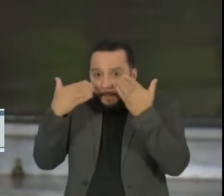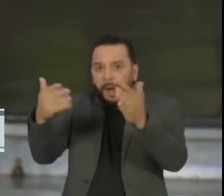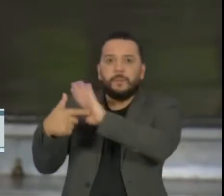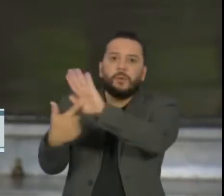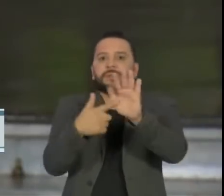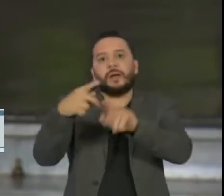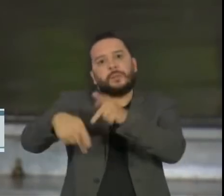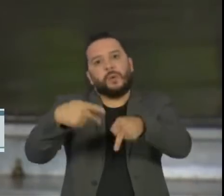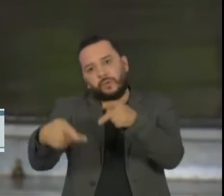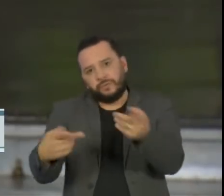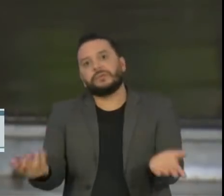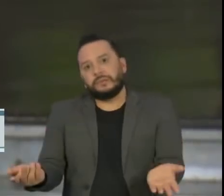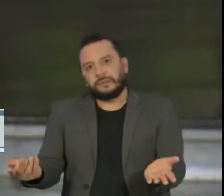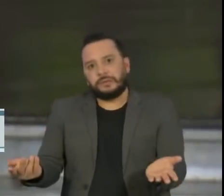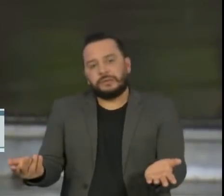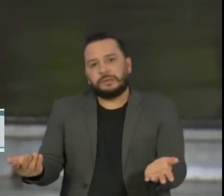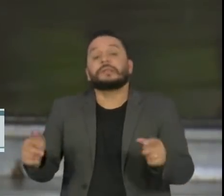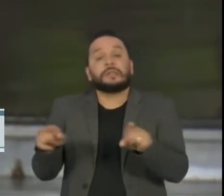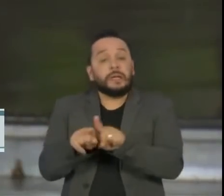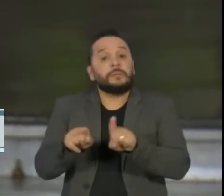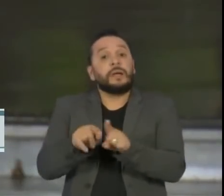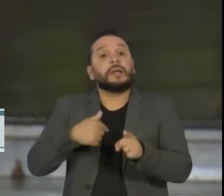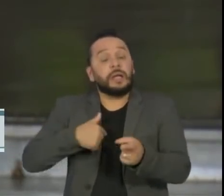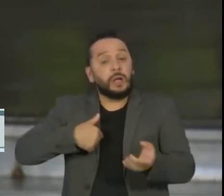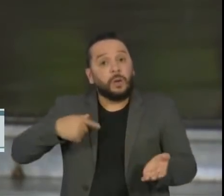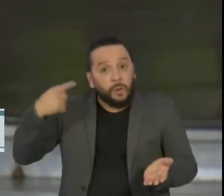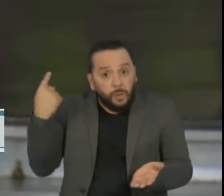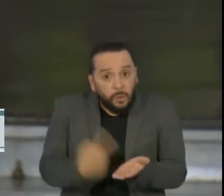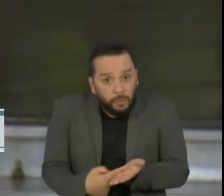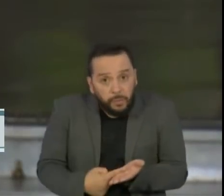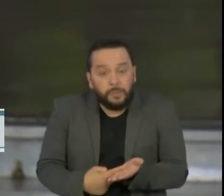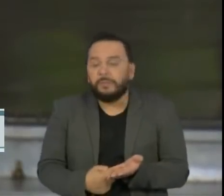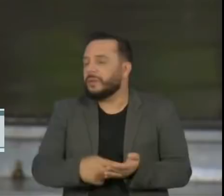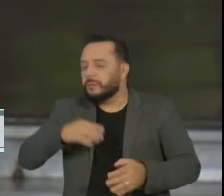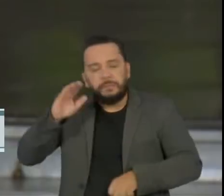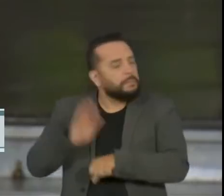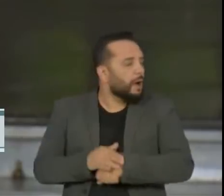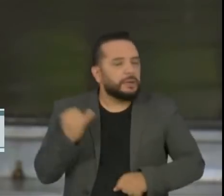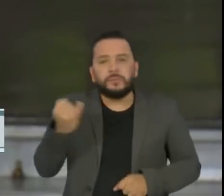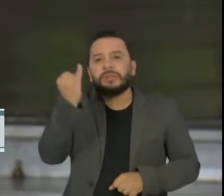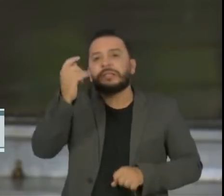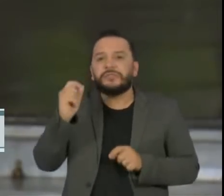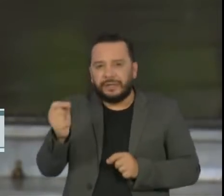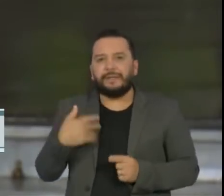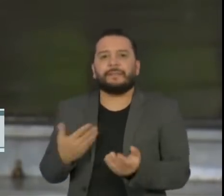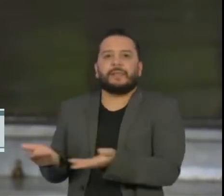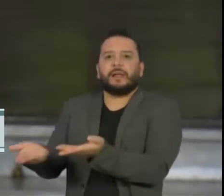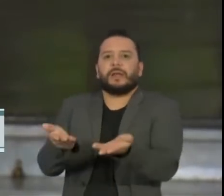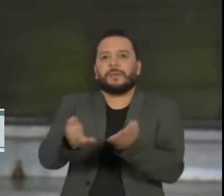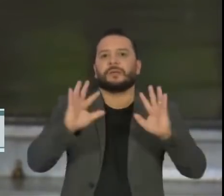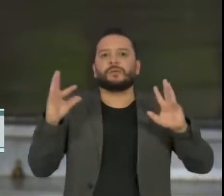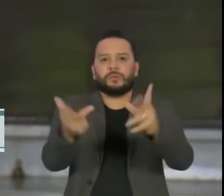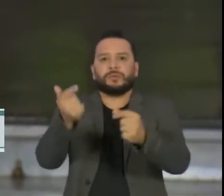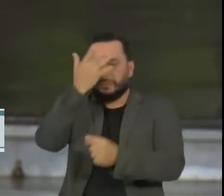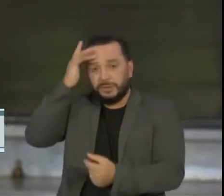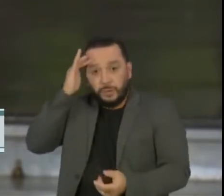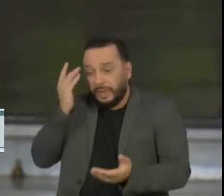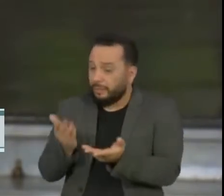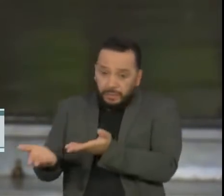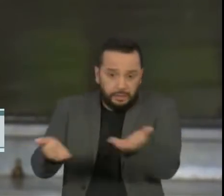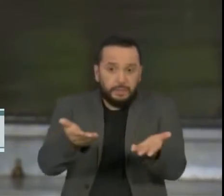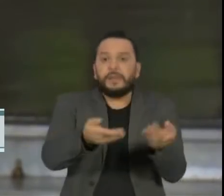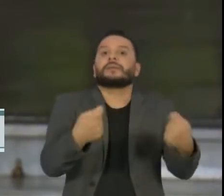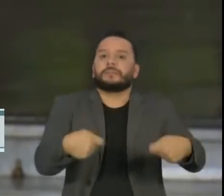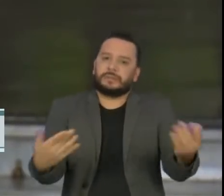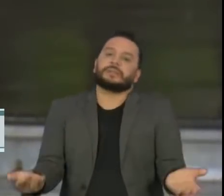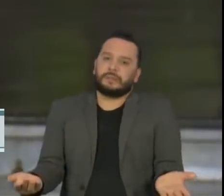de todos era que todas as pessoas tivessem acesso a atendimento. E é o que está acontecendo agora, né? Por isso que o Plano São Paulo,